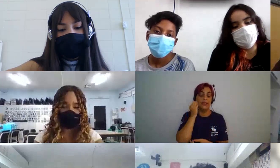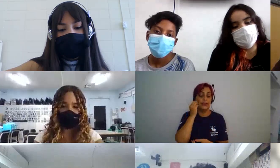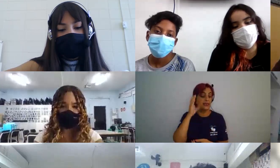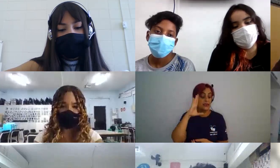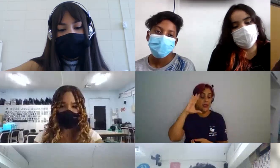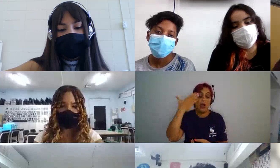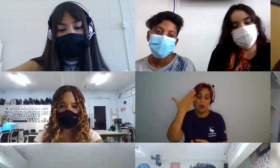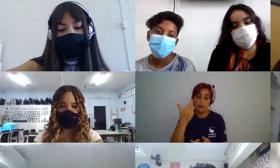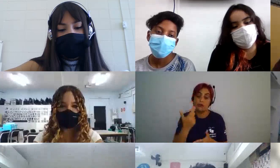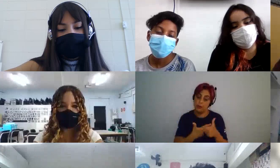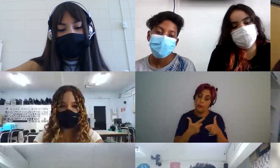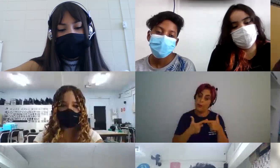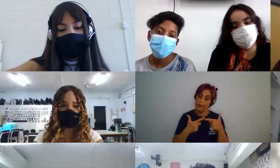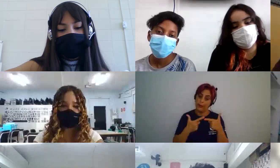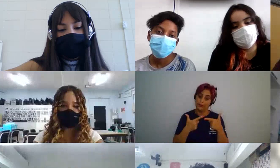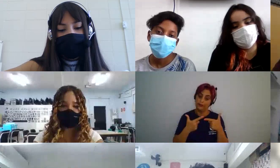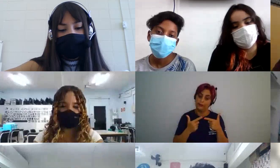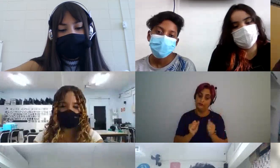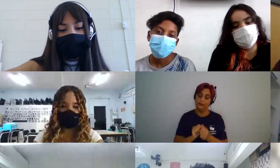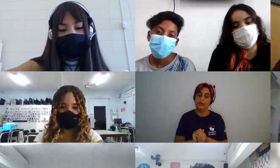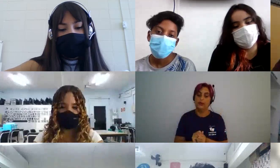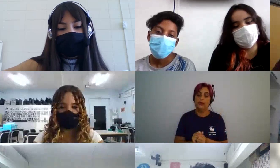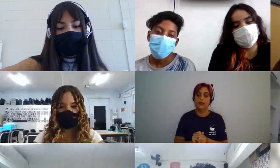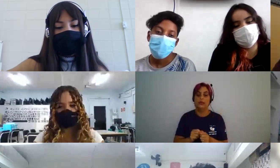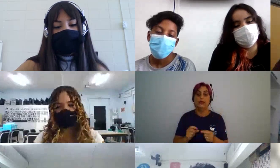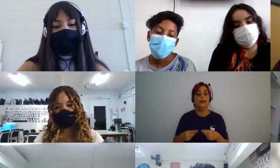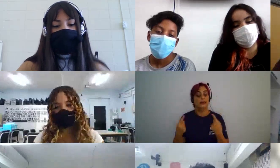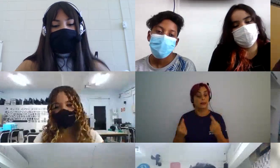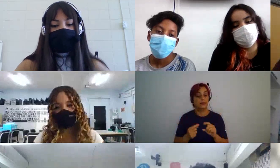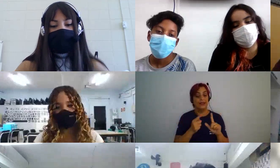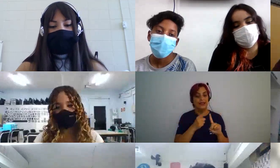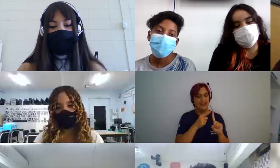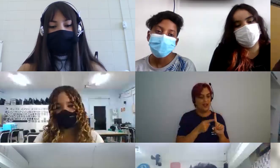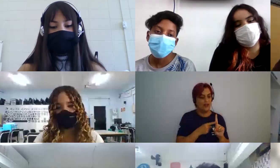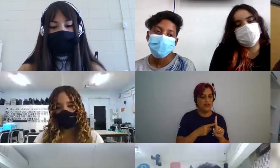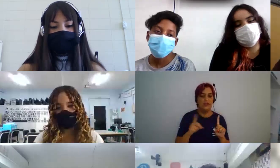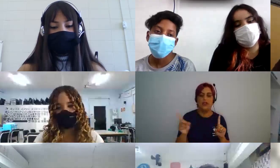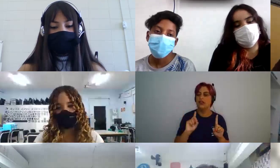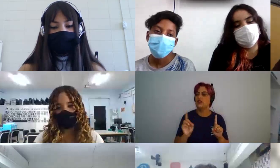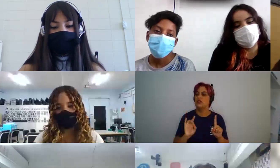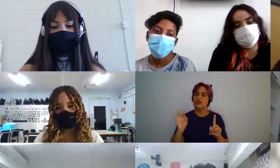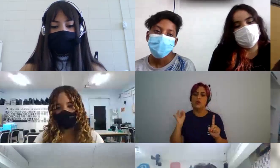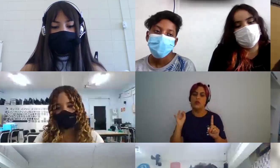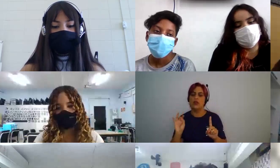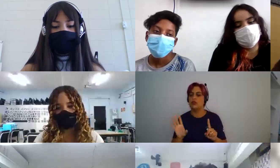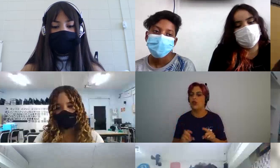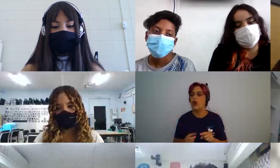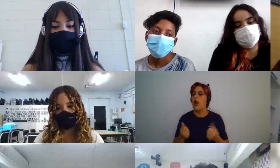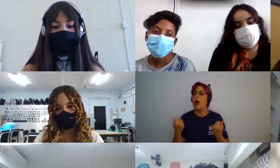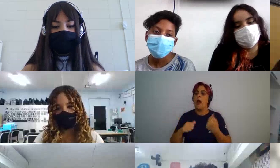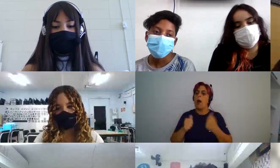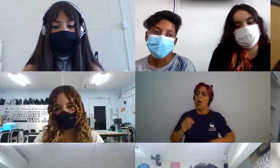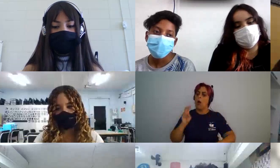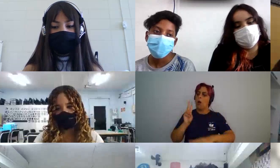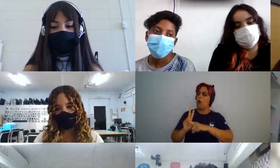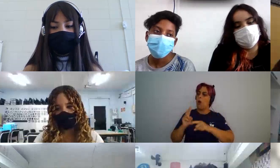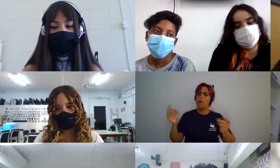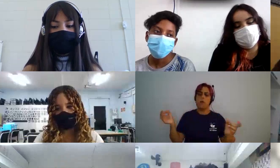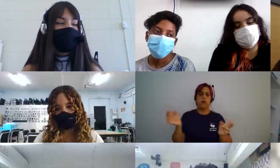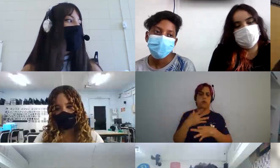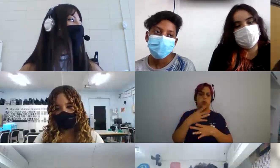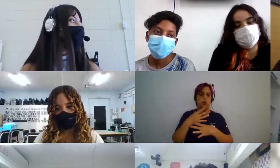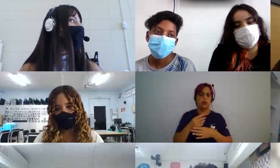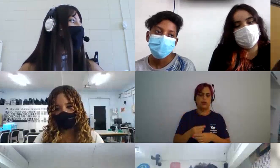resolver esses perrengues, né? Então, o fenômeno gravidez não tem a ver só, vamos se proteger e pronto. Não é isso, a gente é